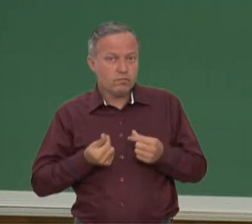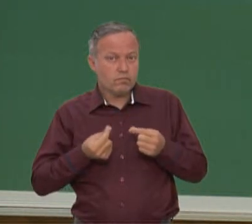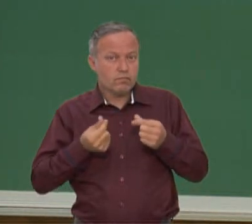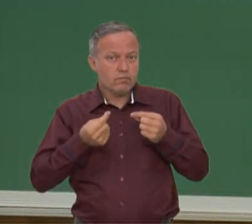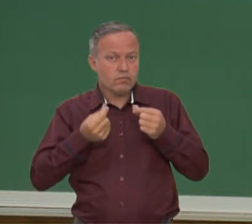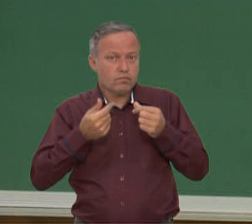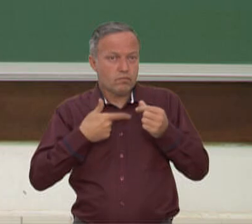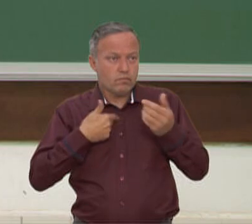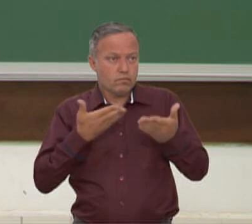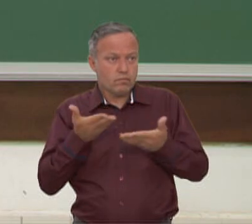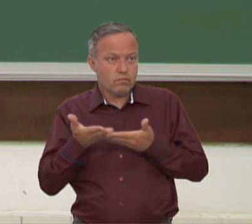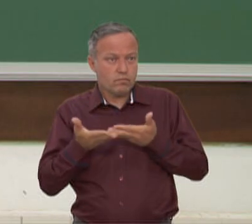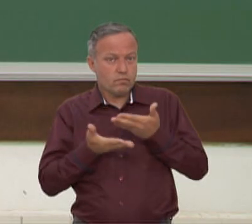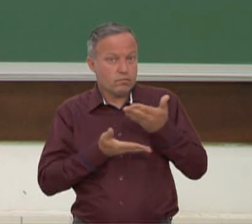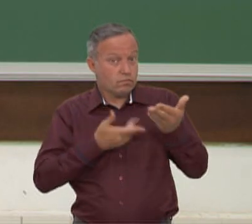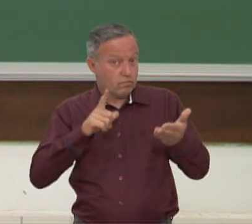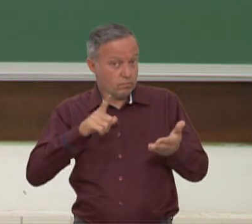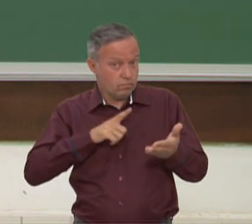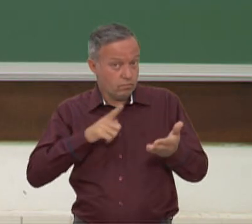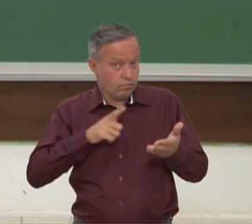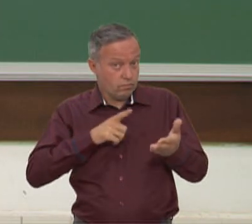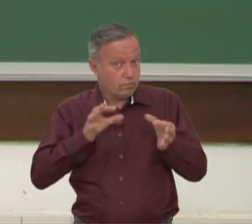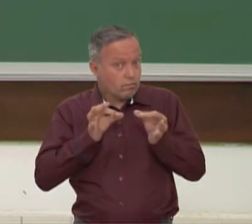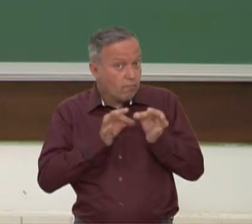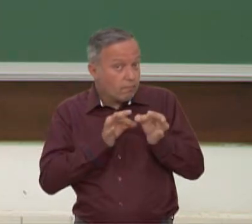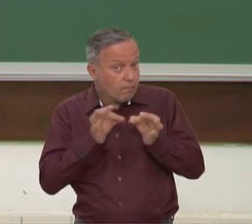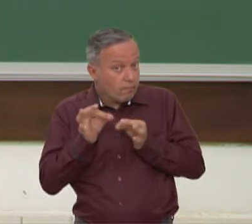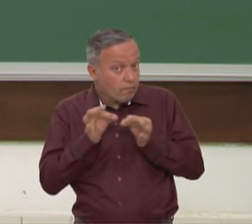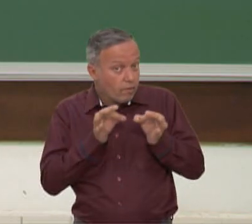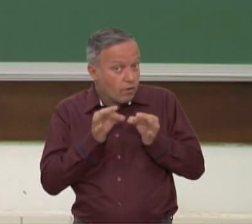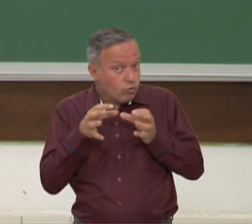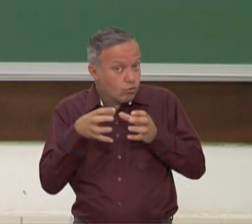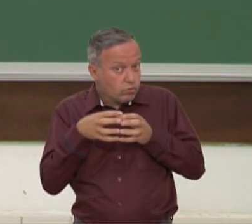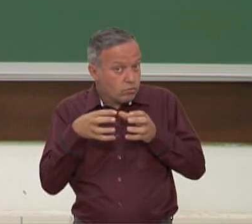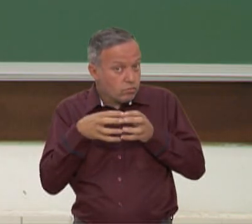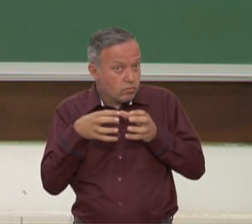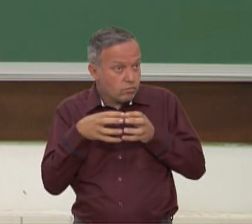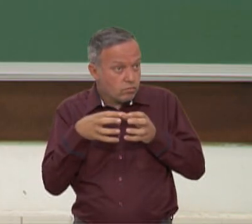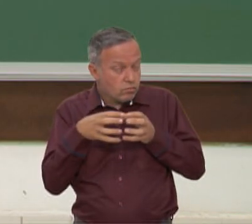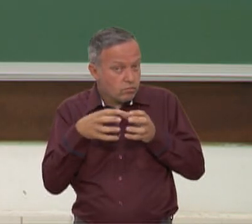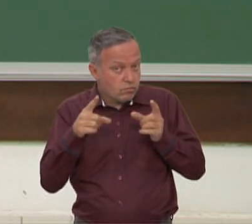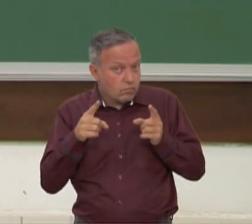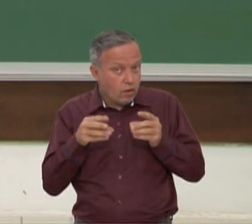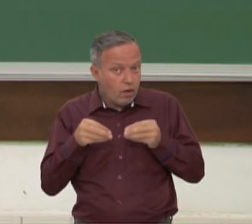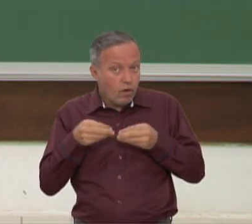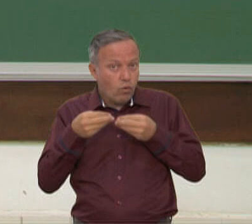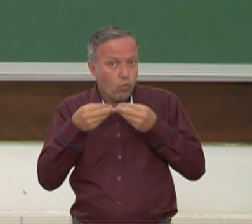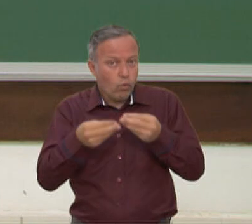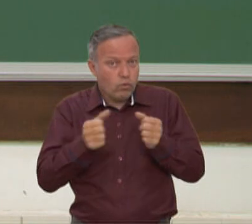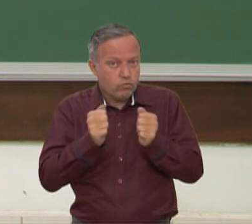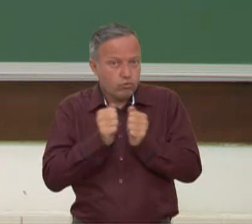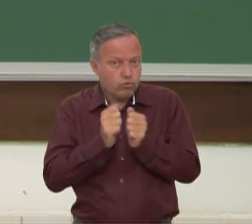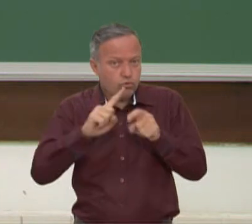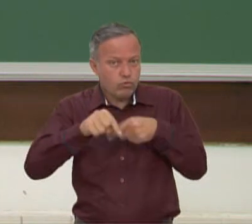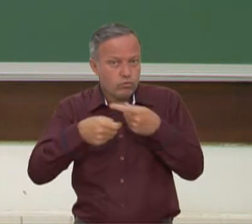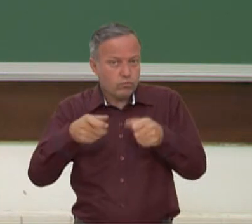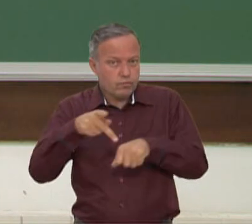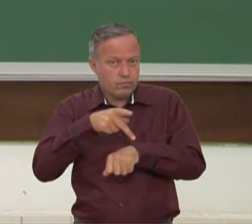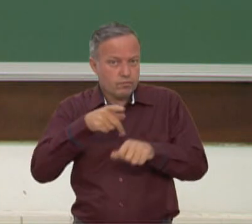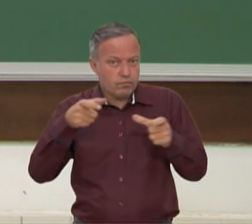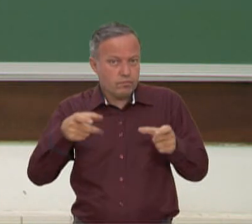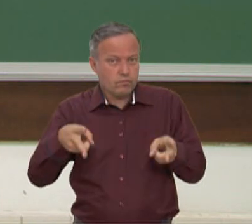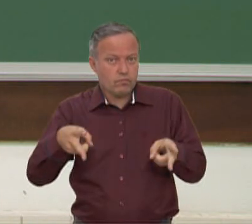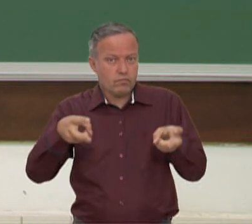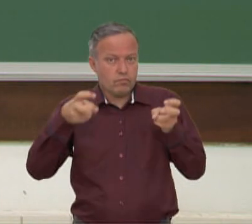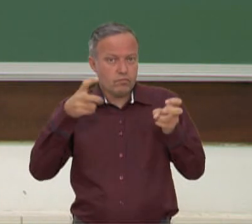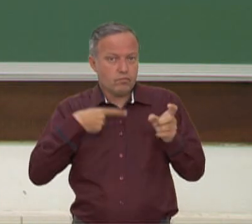entre os países. Então, são organismos que atuam diretamente nas relações entre os países. E aí que nós percebemos